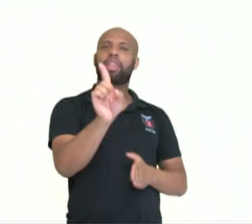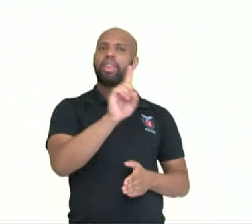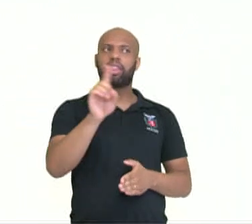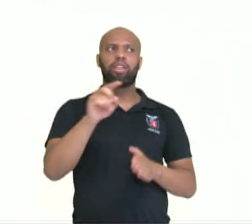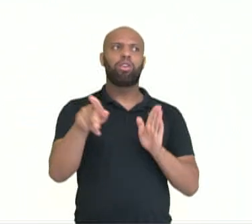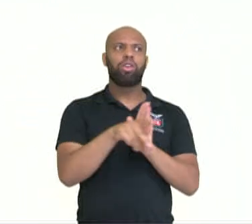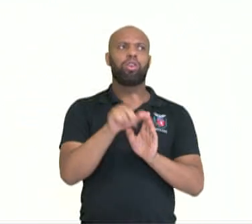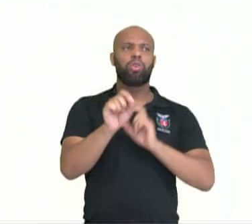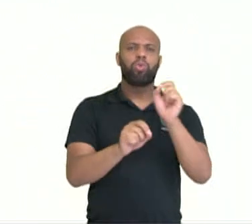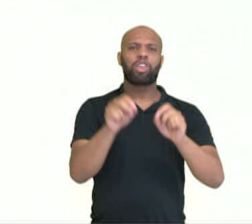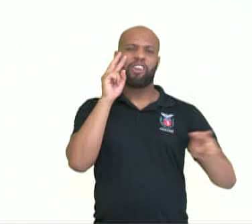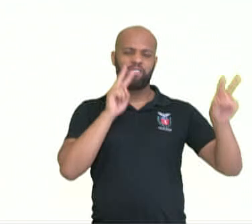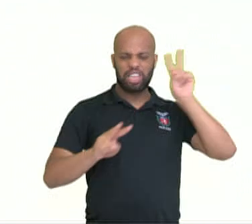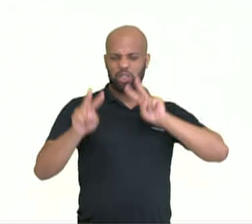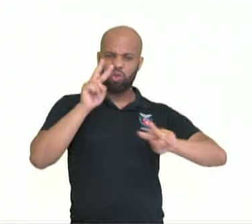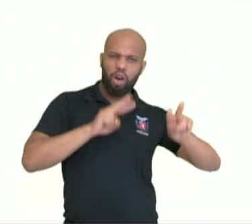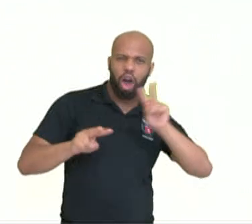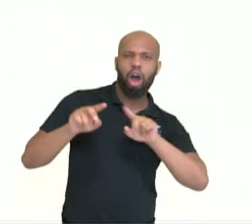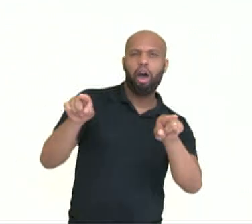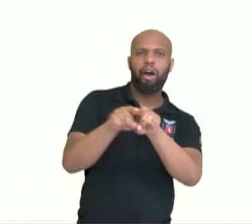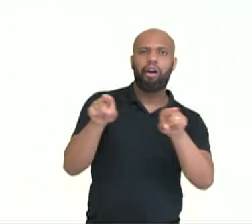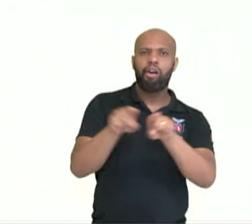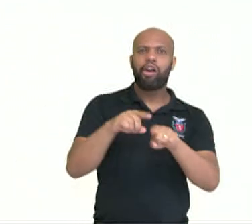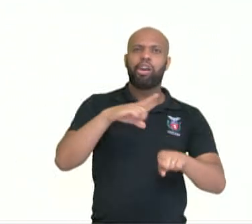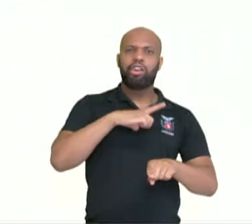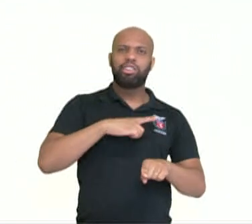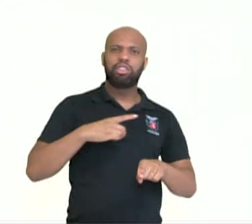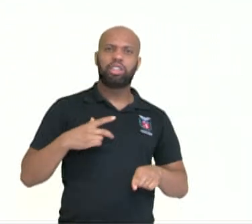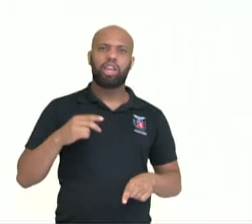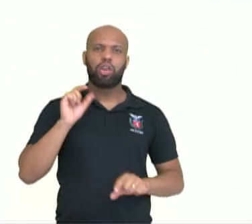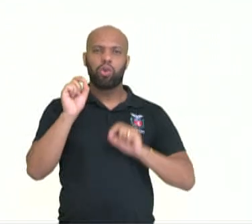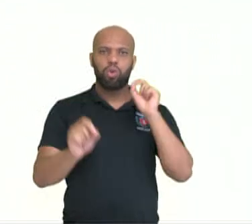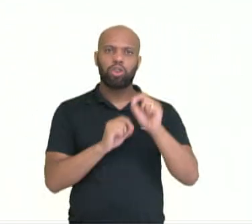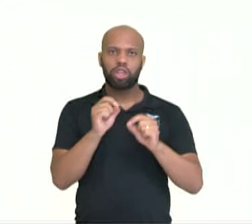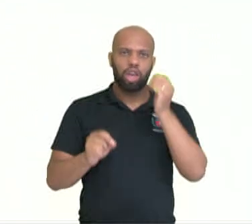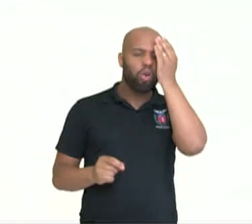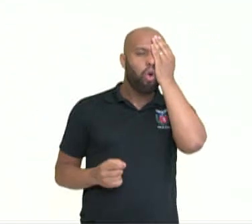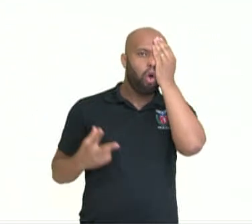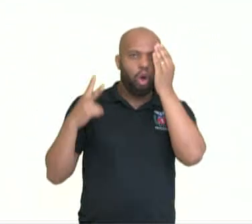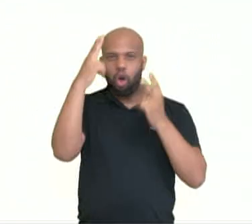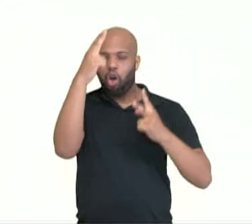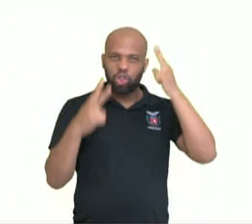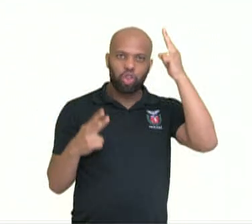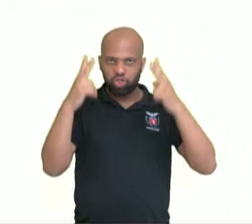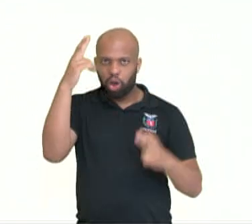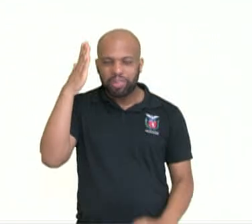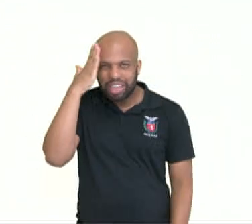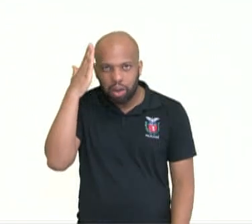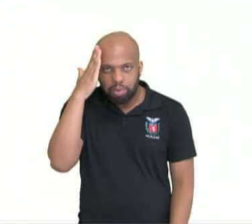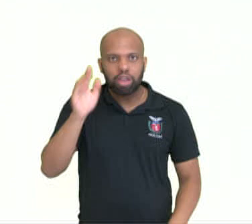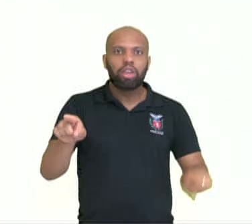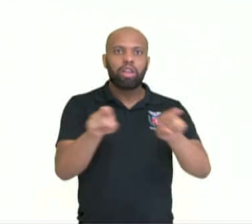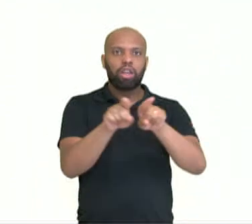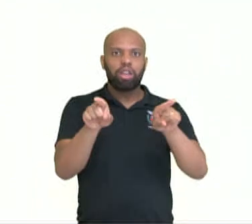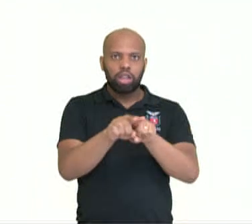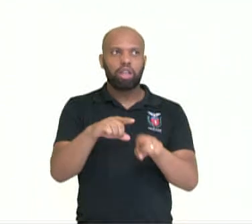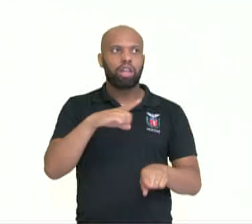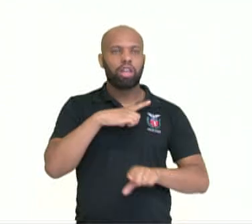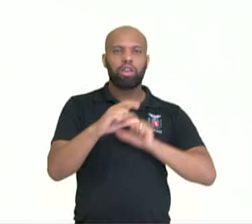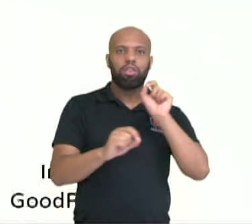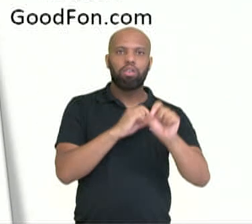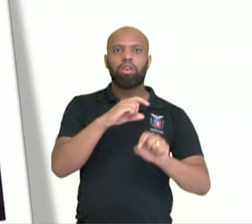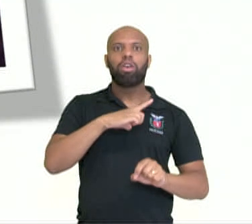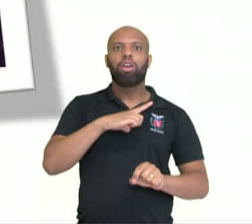feito com os recursos visuais, né, Corel, Photoshop, por aí vai. As telas de computadores, smartphones, tablets, televisores,